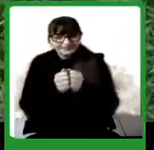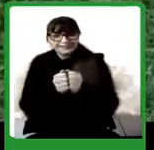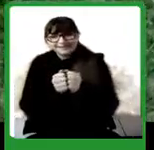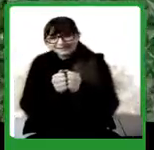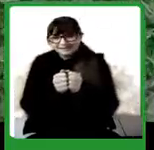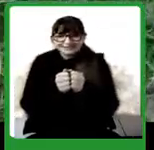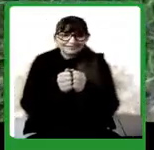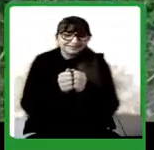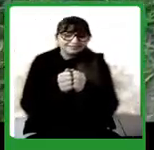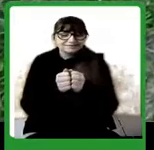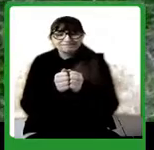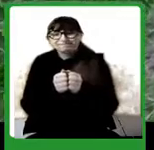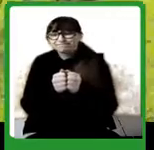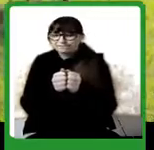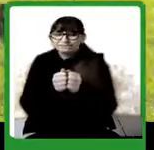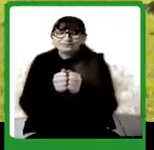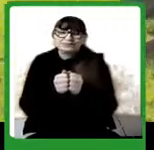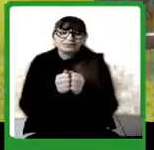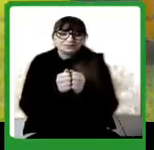juntos.